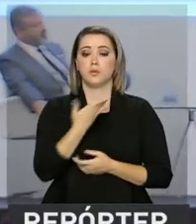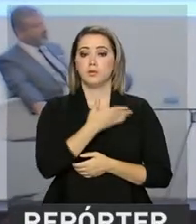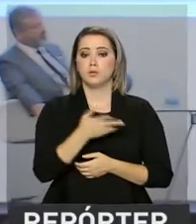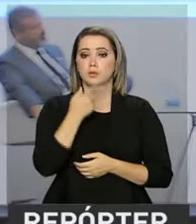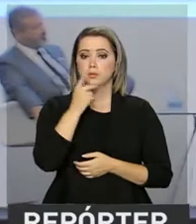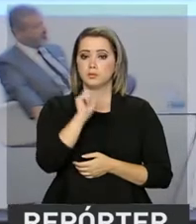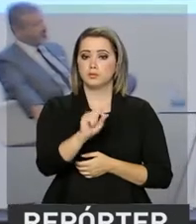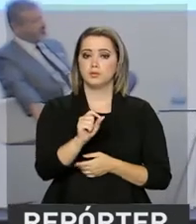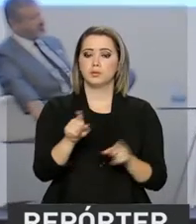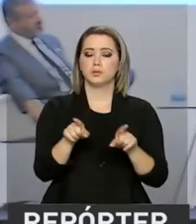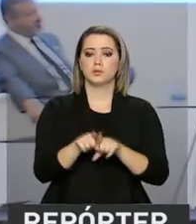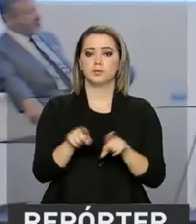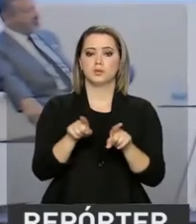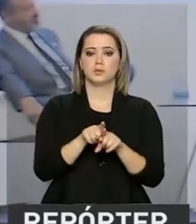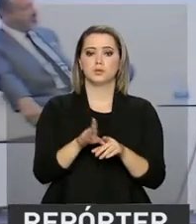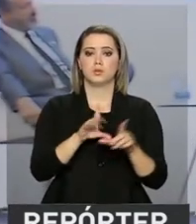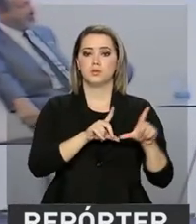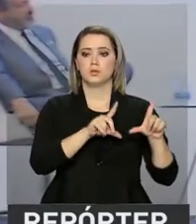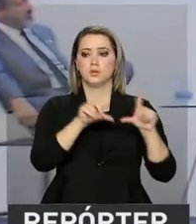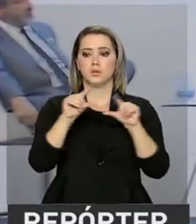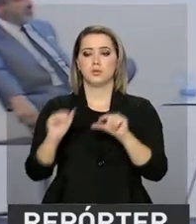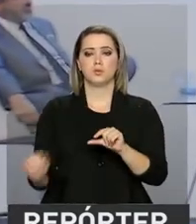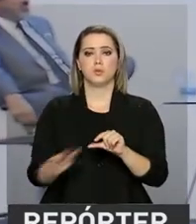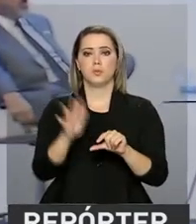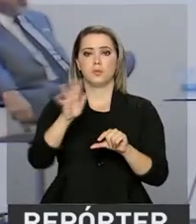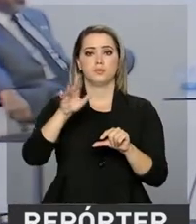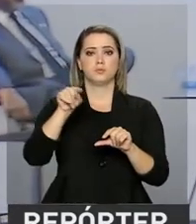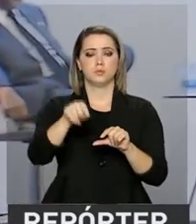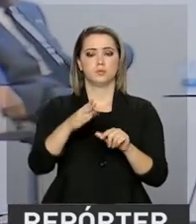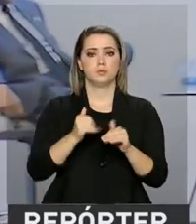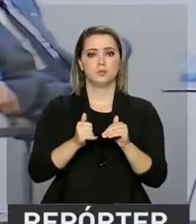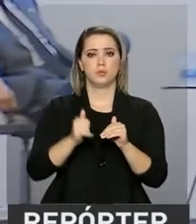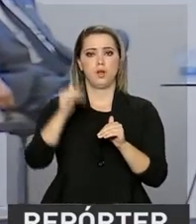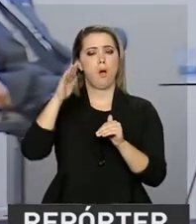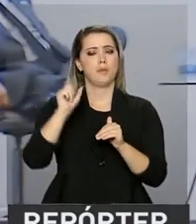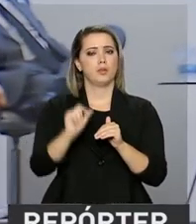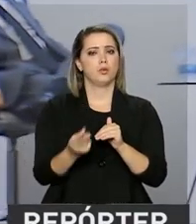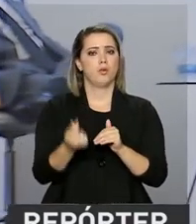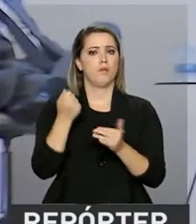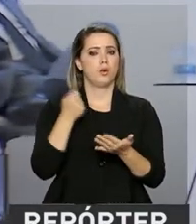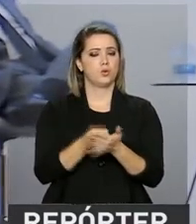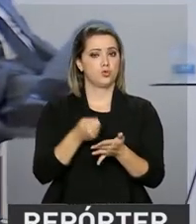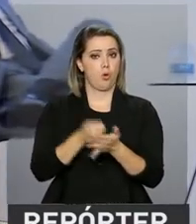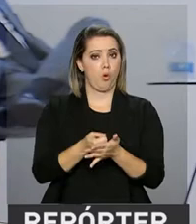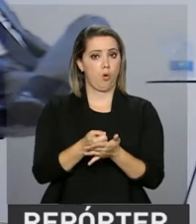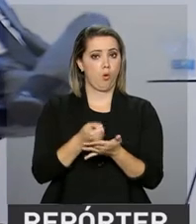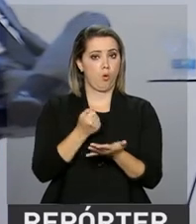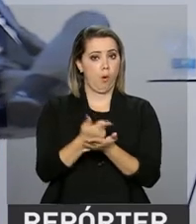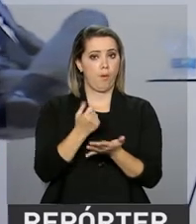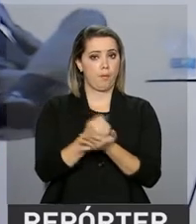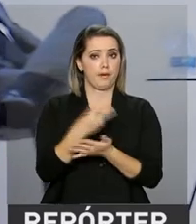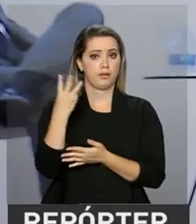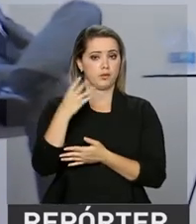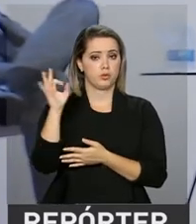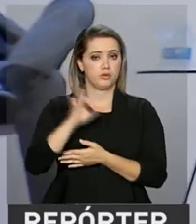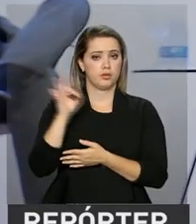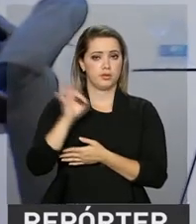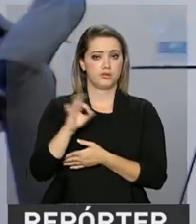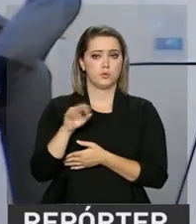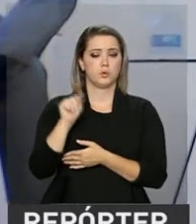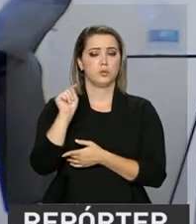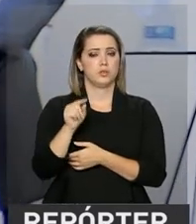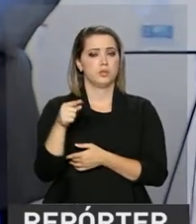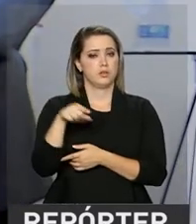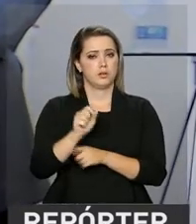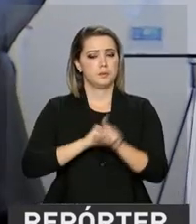informou ainda que a queda da inflação aumentou o poder real de compra em 3 por cento nesses primeiros